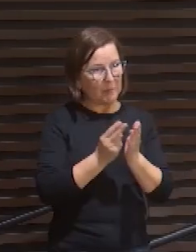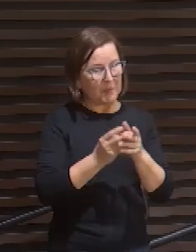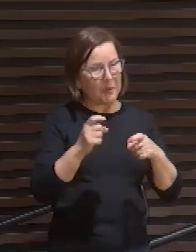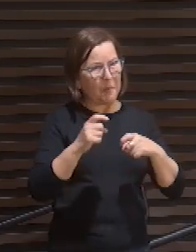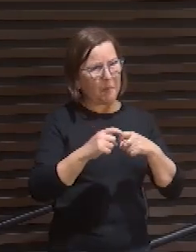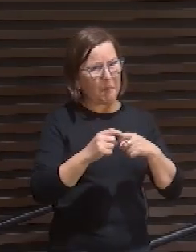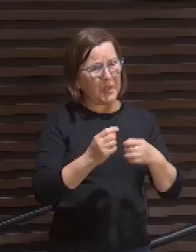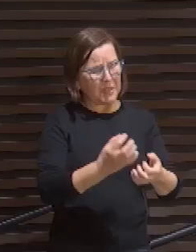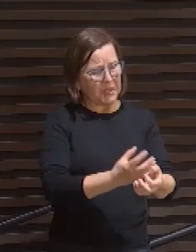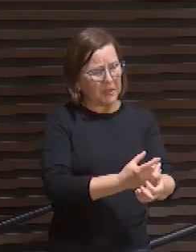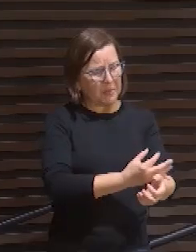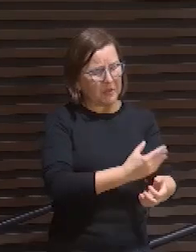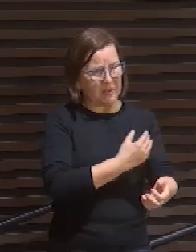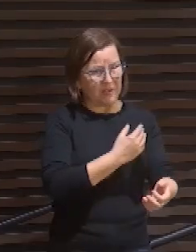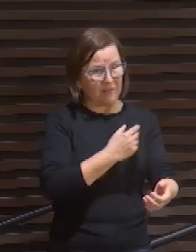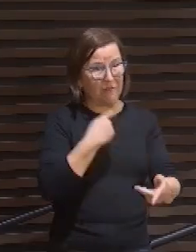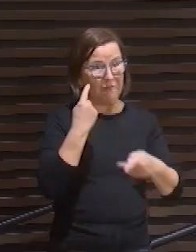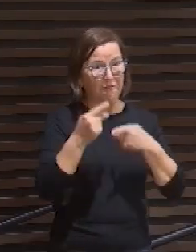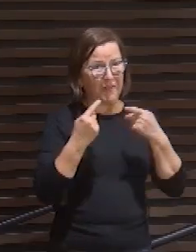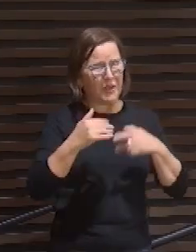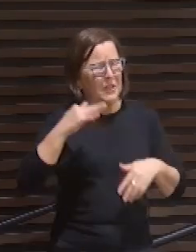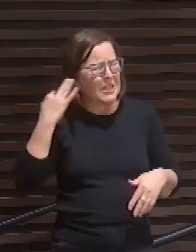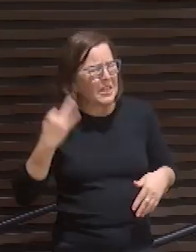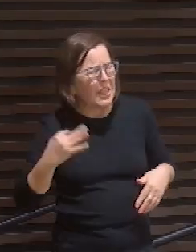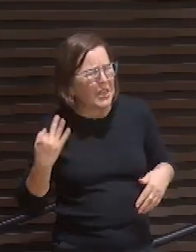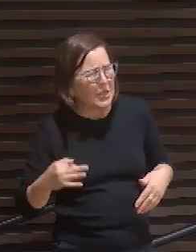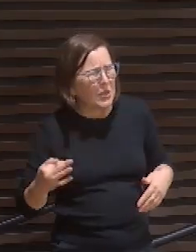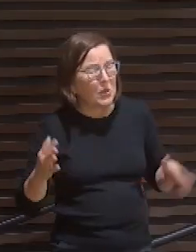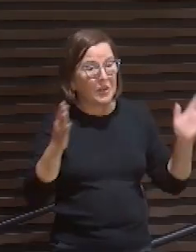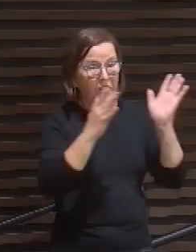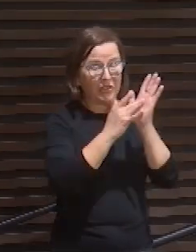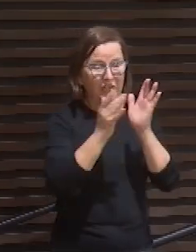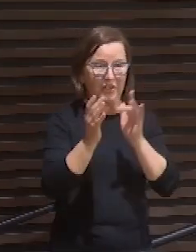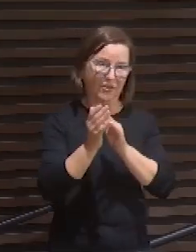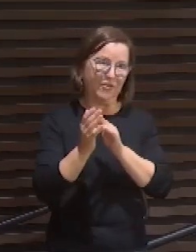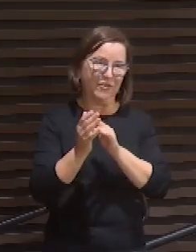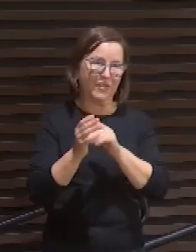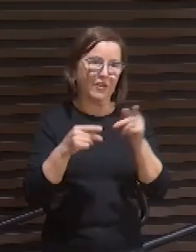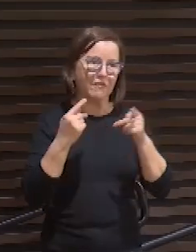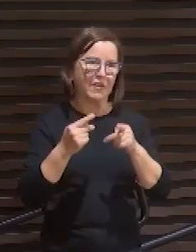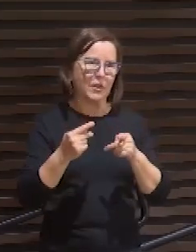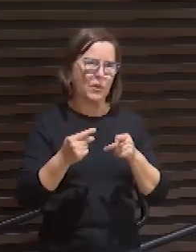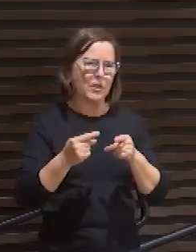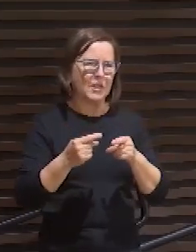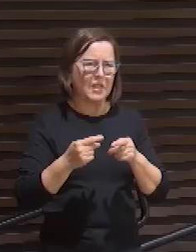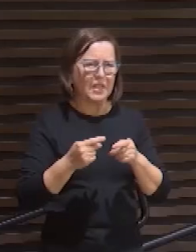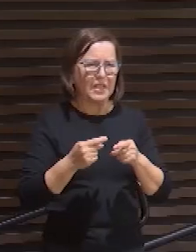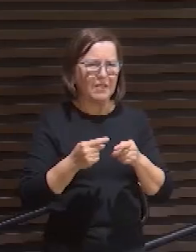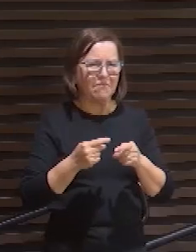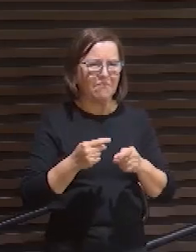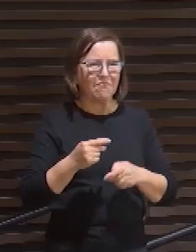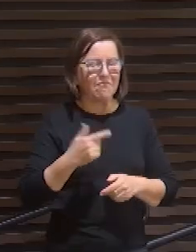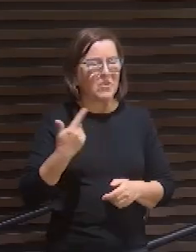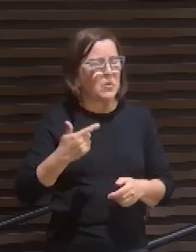e diz: é inexplicável como nós, quando cantamos sobre a cruz,